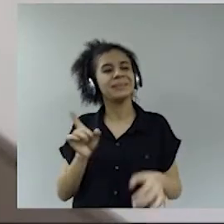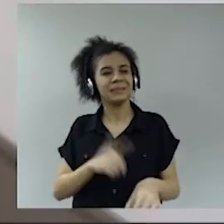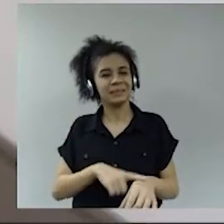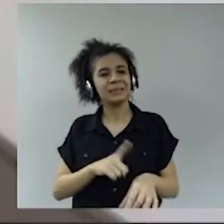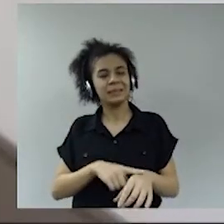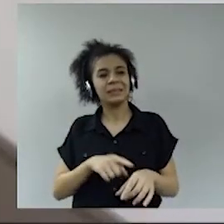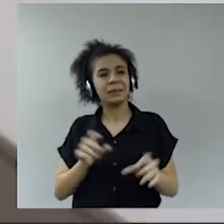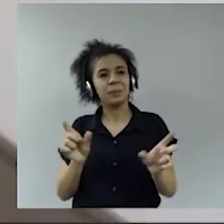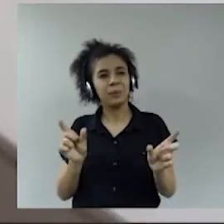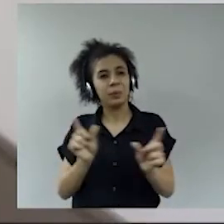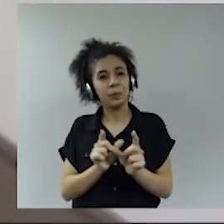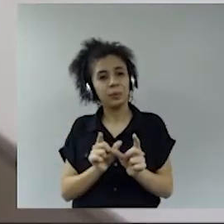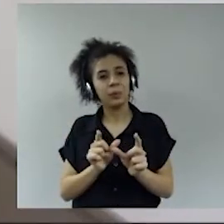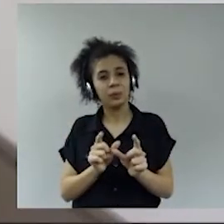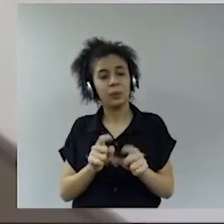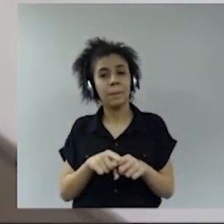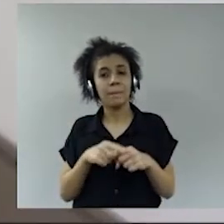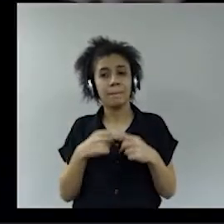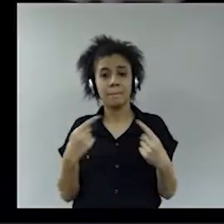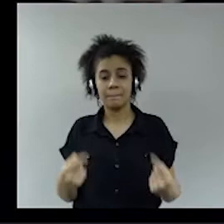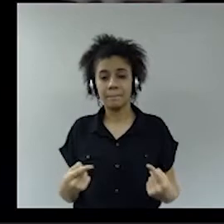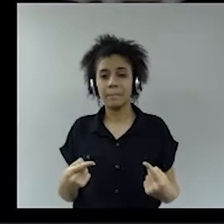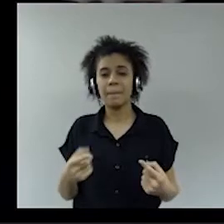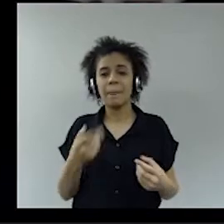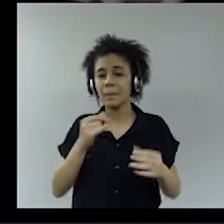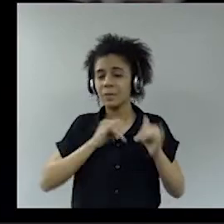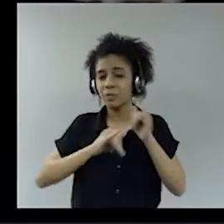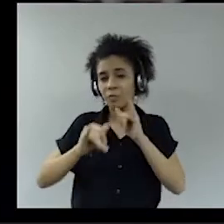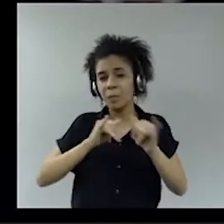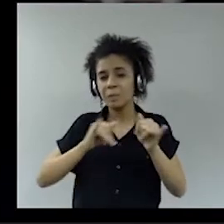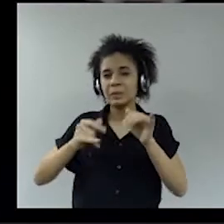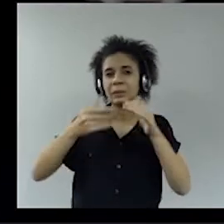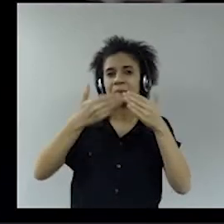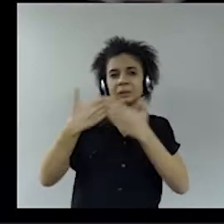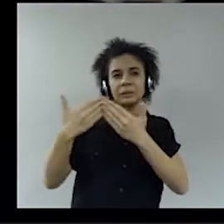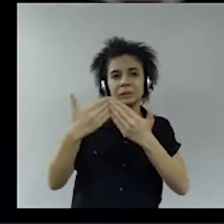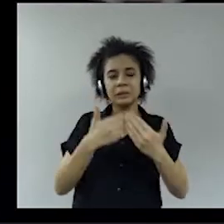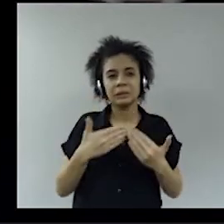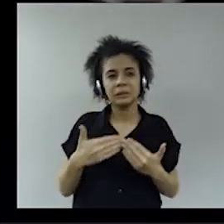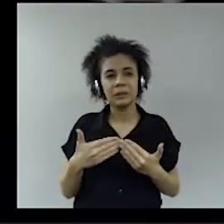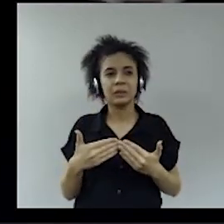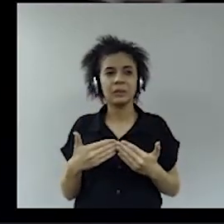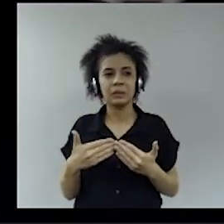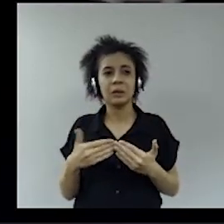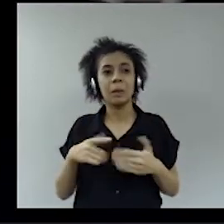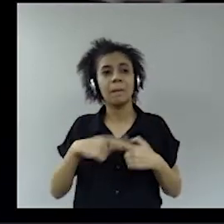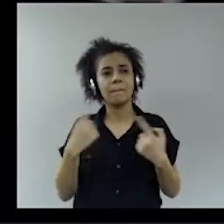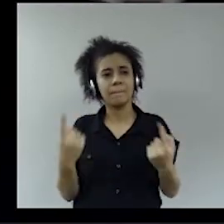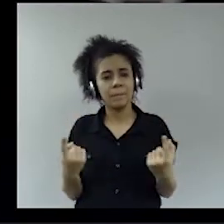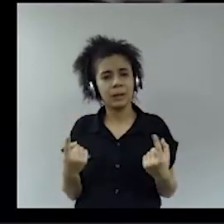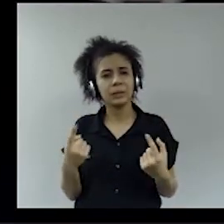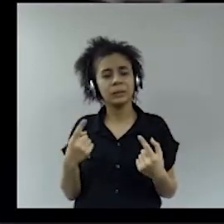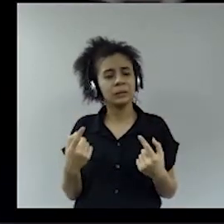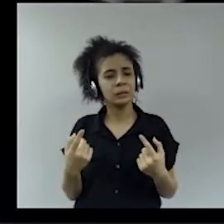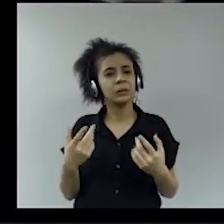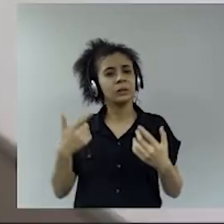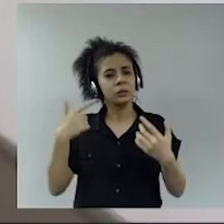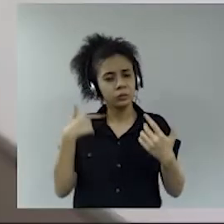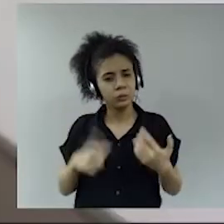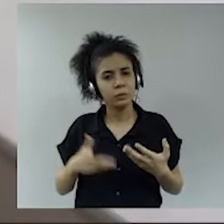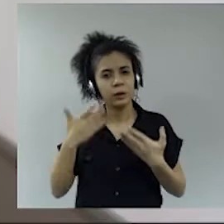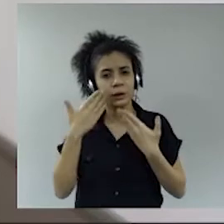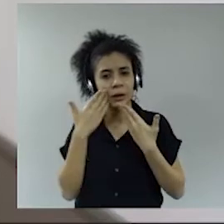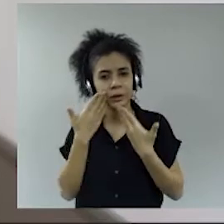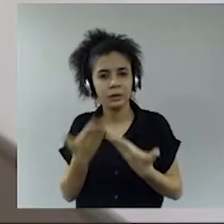curto, mas bastante informação analítica e holística a sua participação. Mais uma vez, agradeço